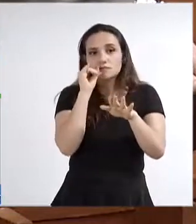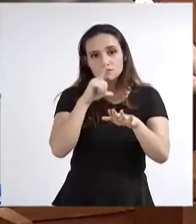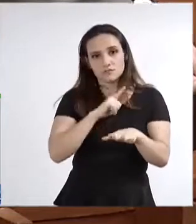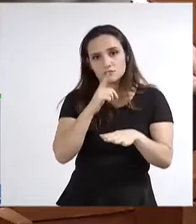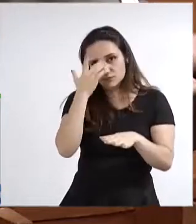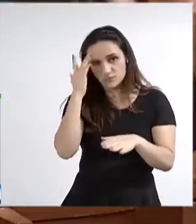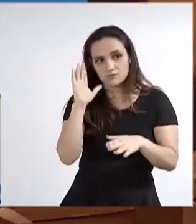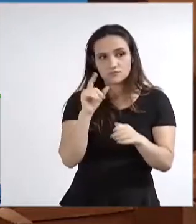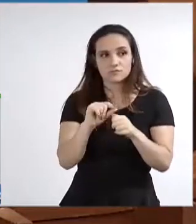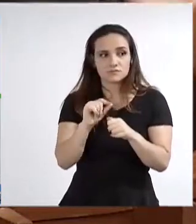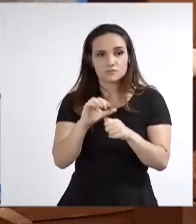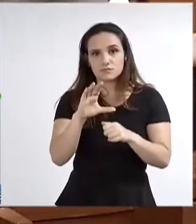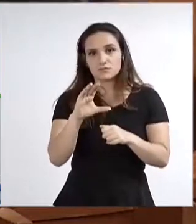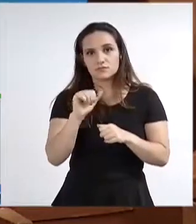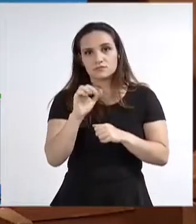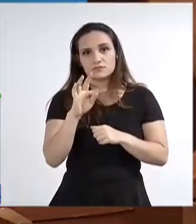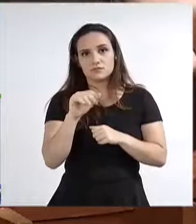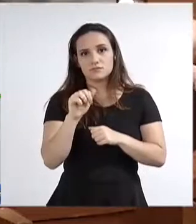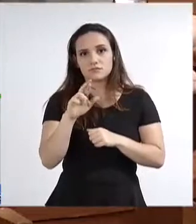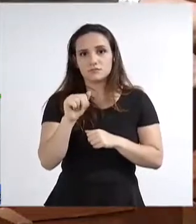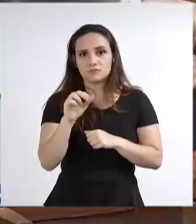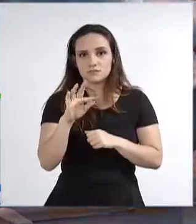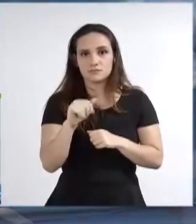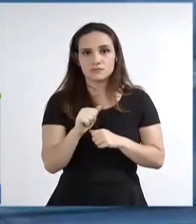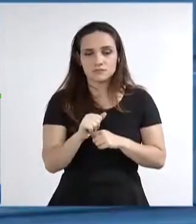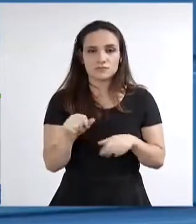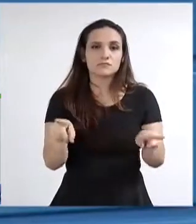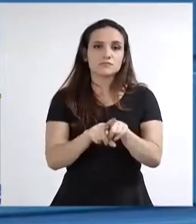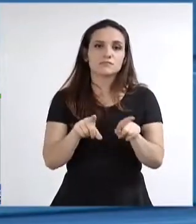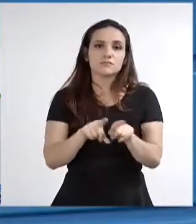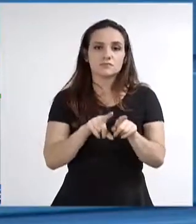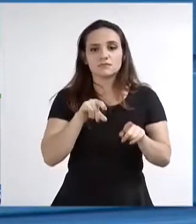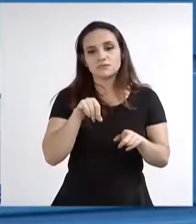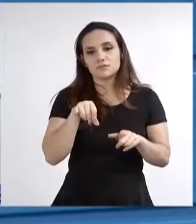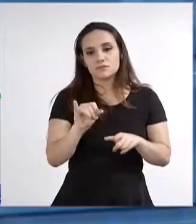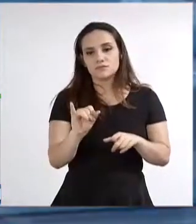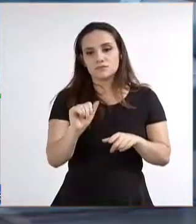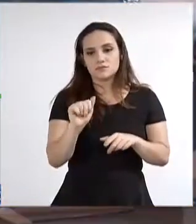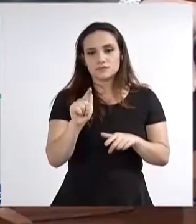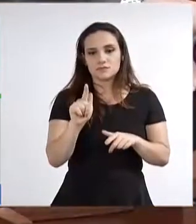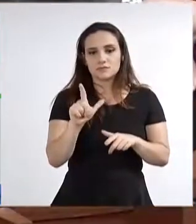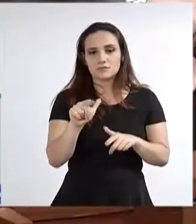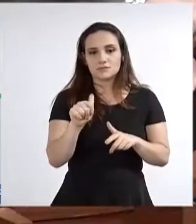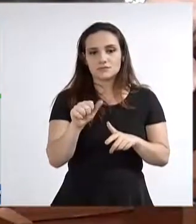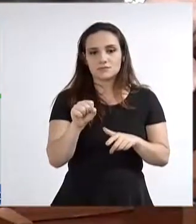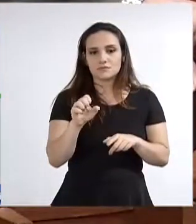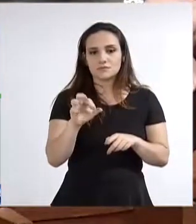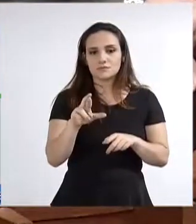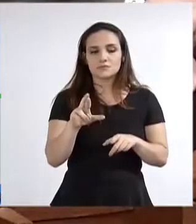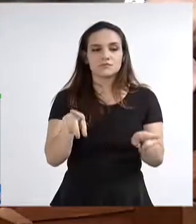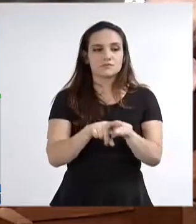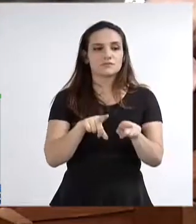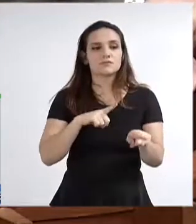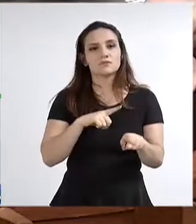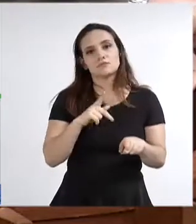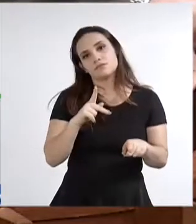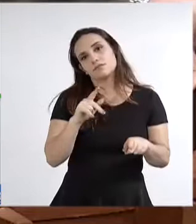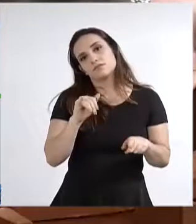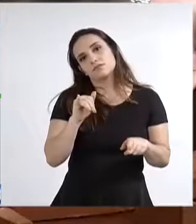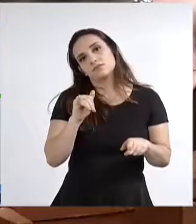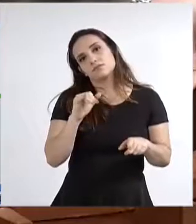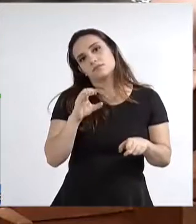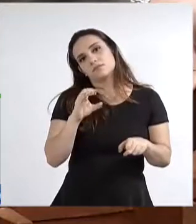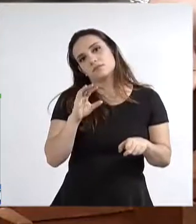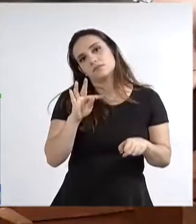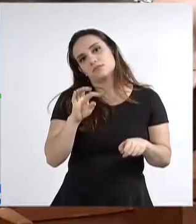cirurgia de cataratas e precisam de fazer a correção, a cirurgia do IAG laser, né? Então, o pterígio, que é outro problema que aflige